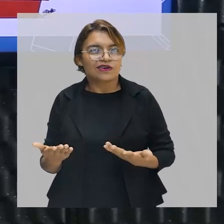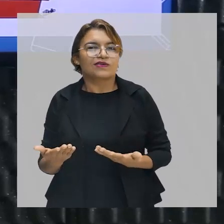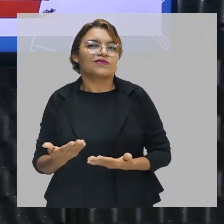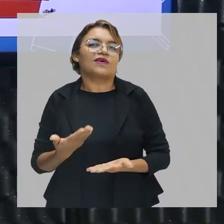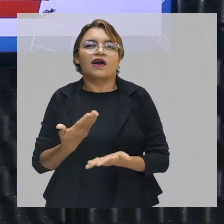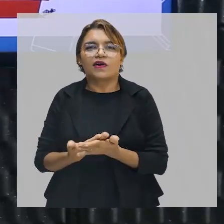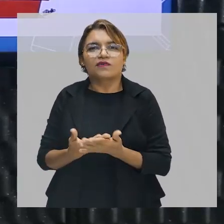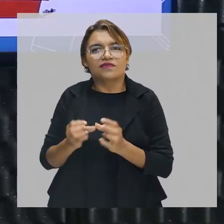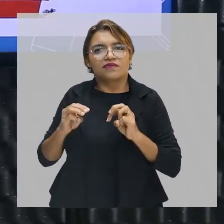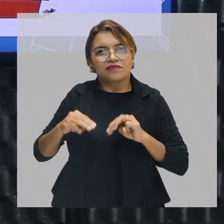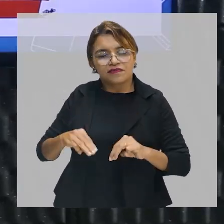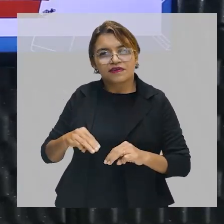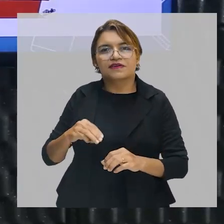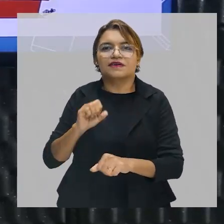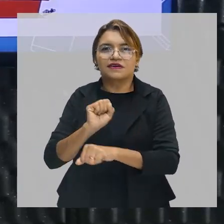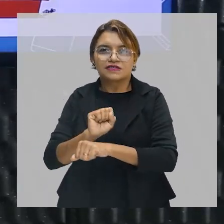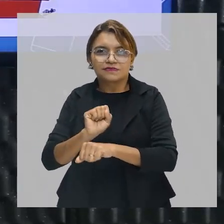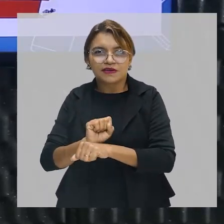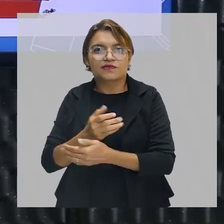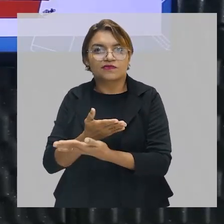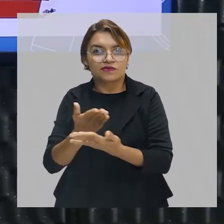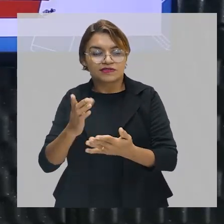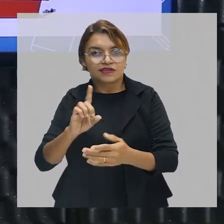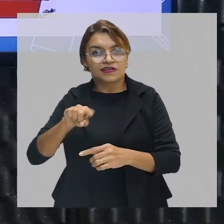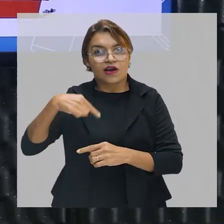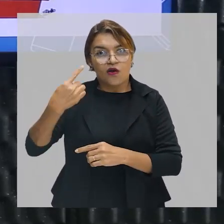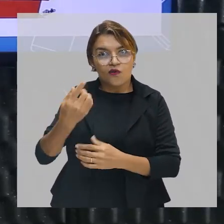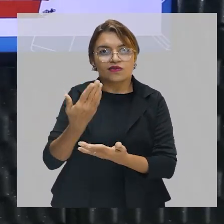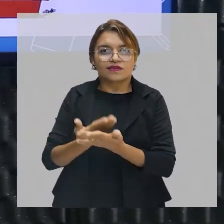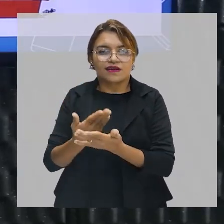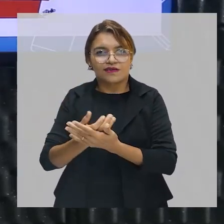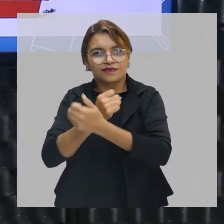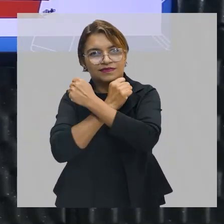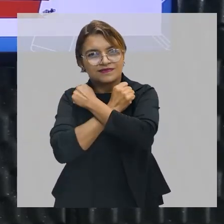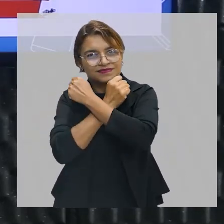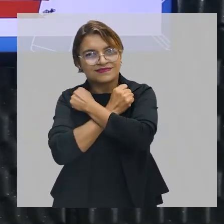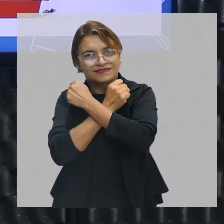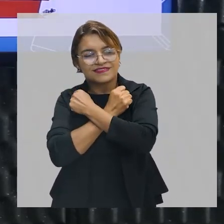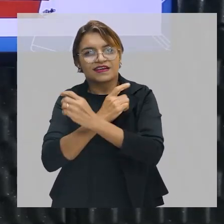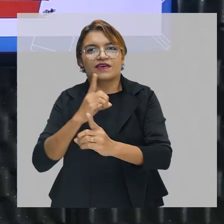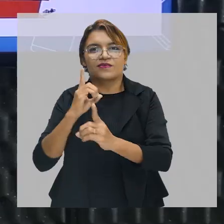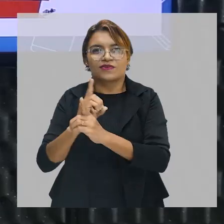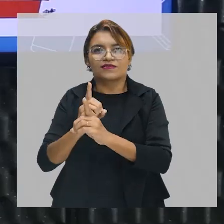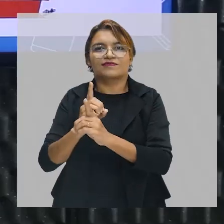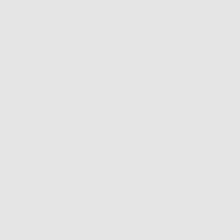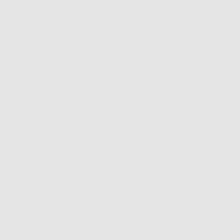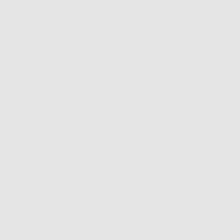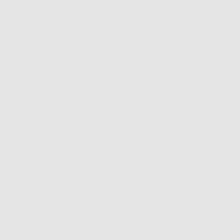Eu aguardo vocês na próxima aula. Um grande abraço e até a próxima.